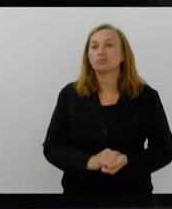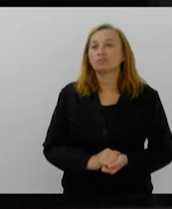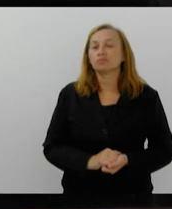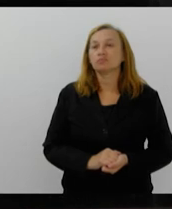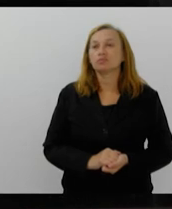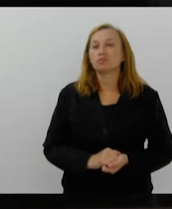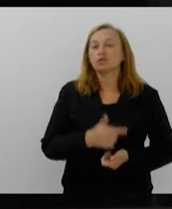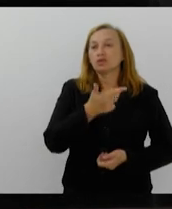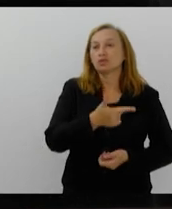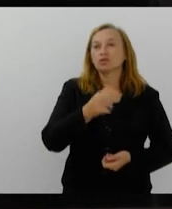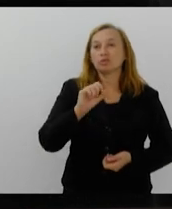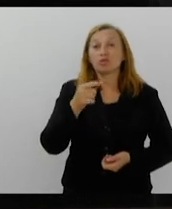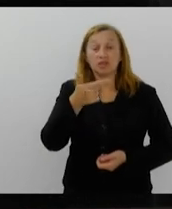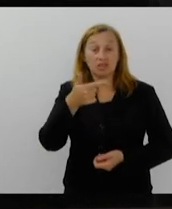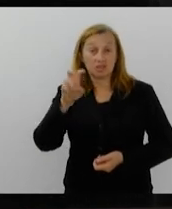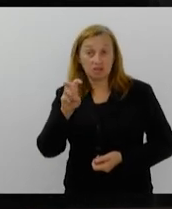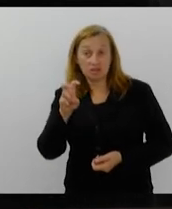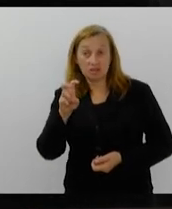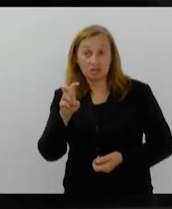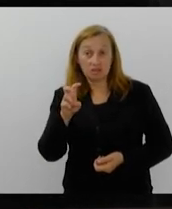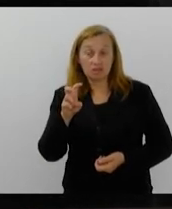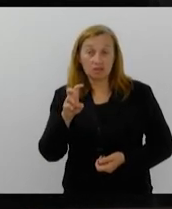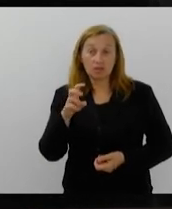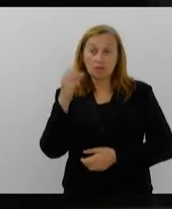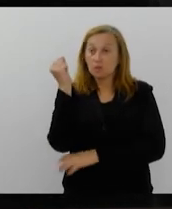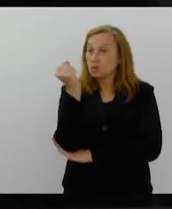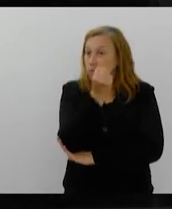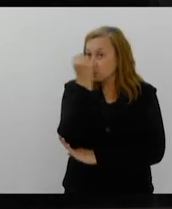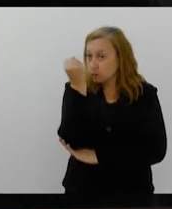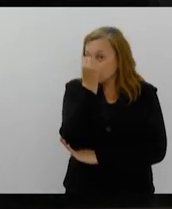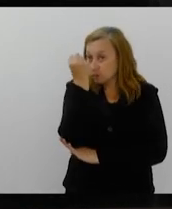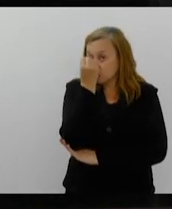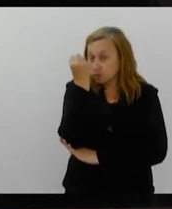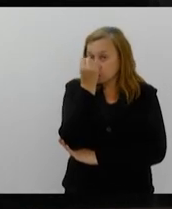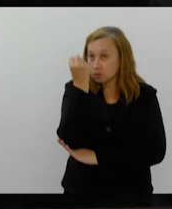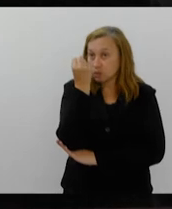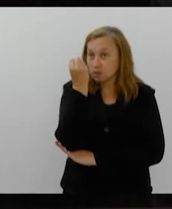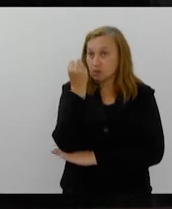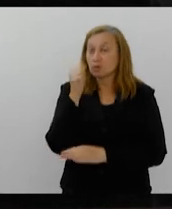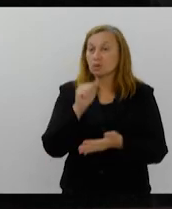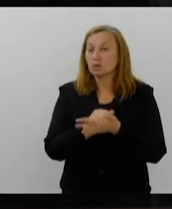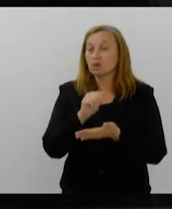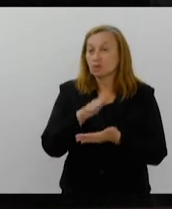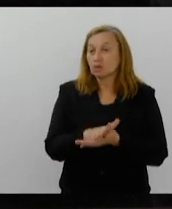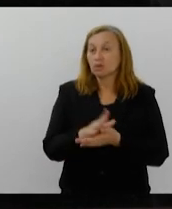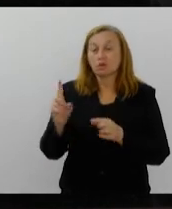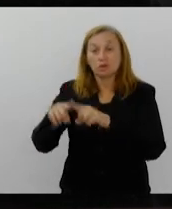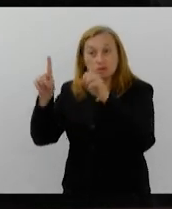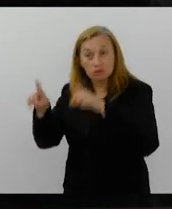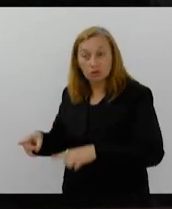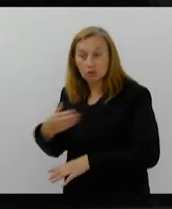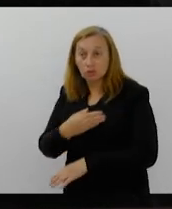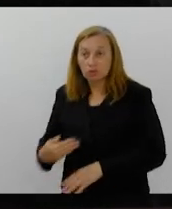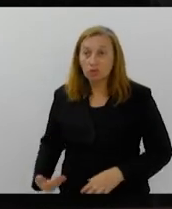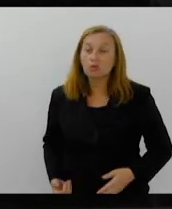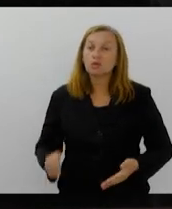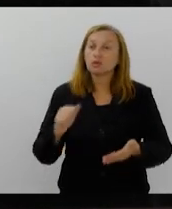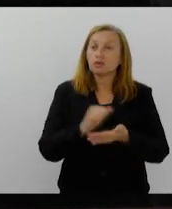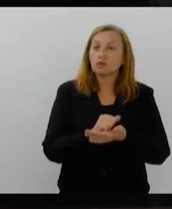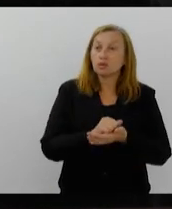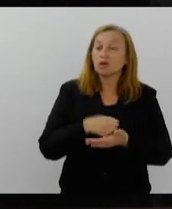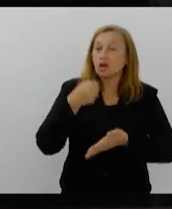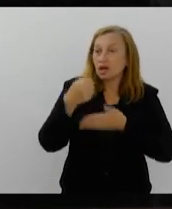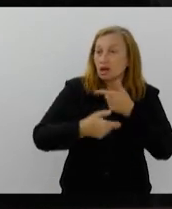para 2025 que irá agravar as lutas para o servidor público, que irá agravar as lutas para